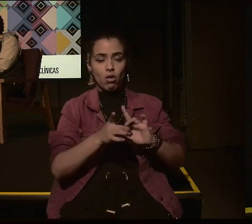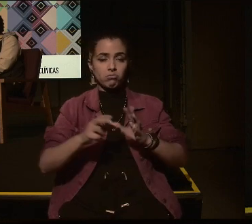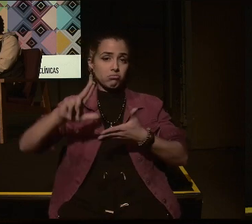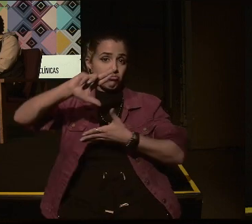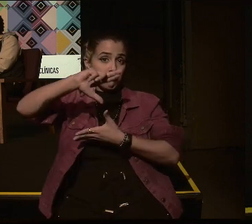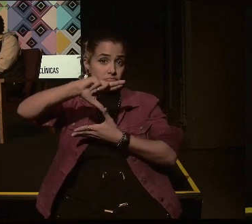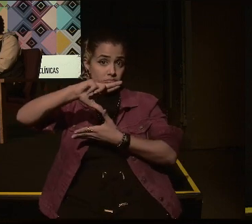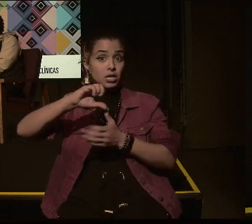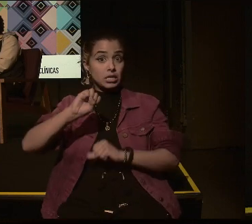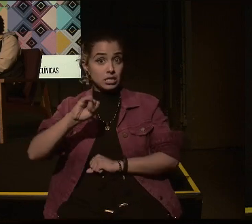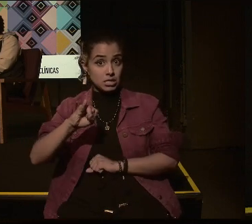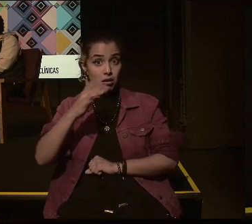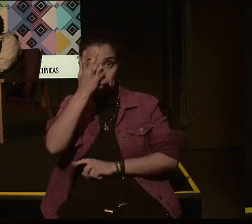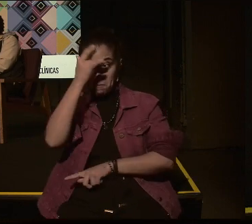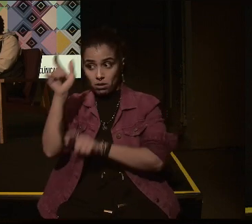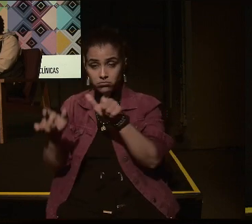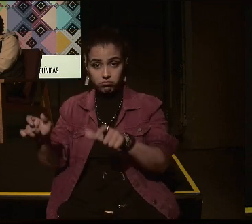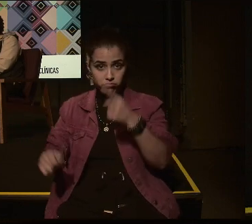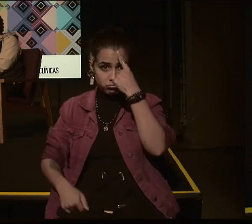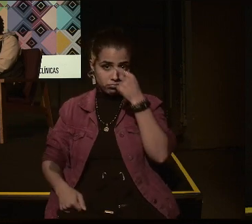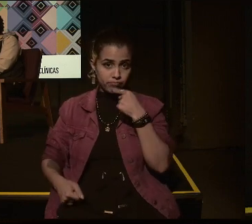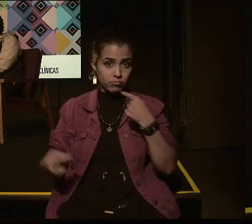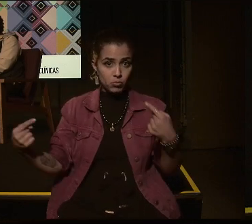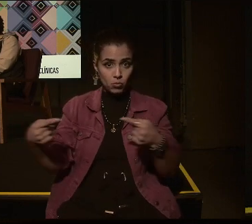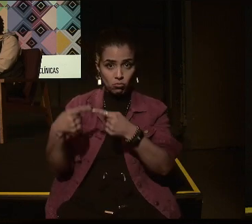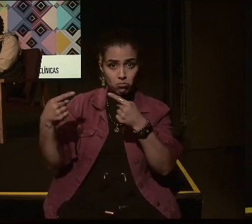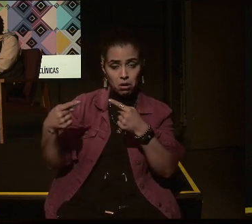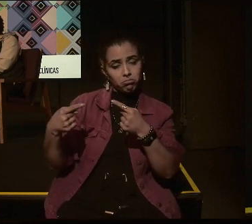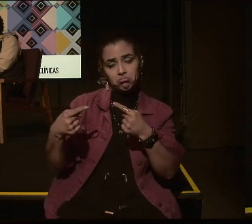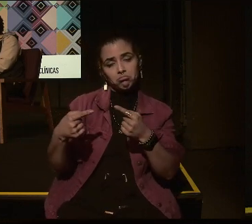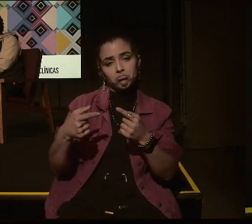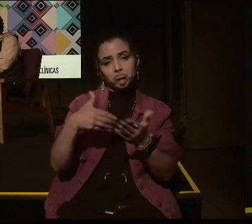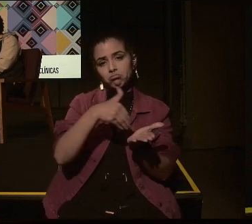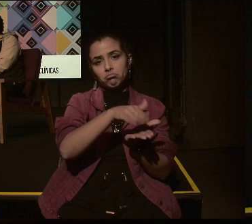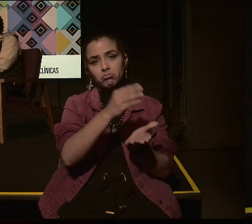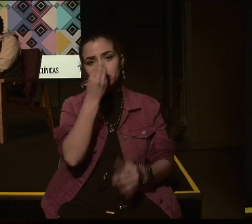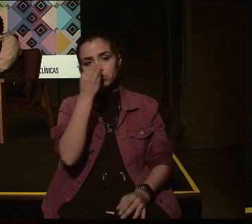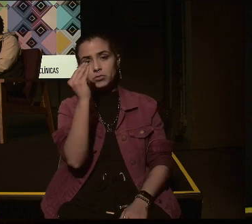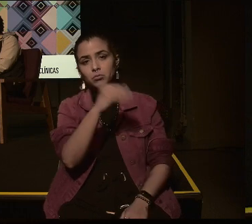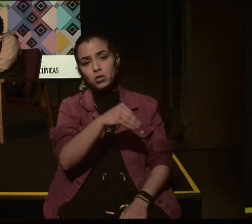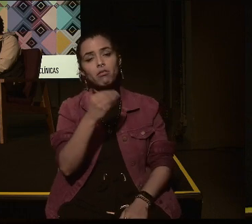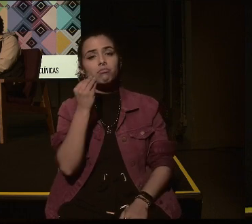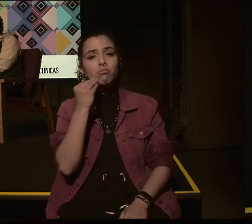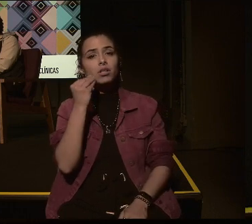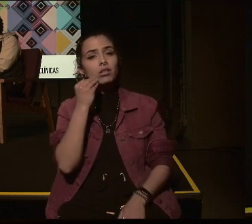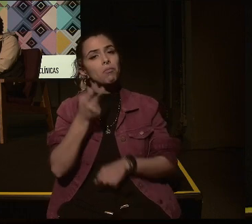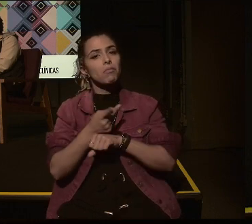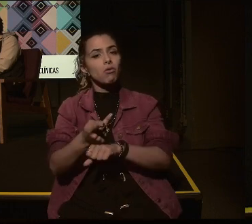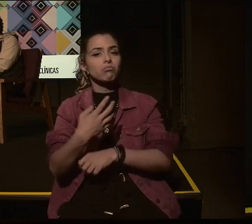estamos juntos. Se não servir, a gente vai atrás do que serve. Então,